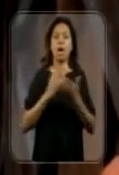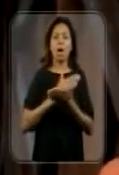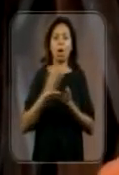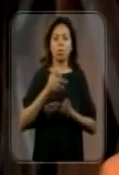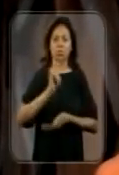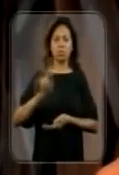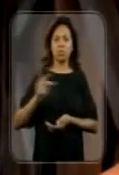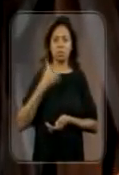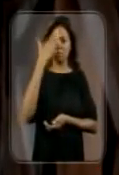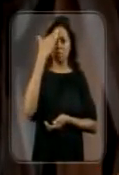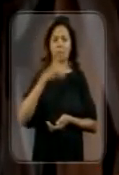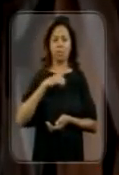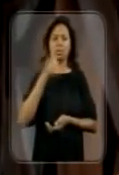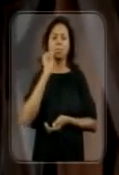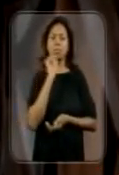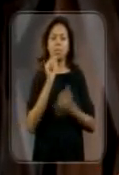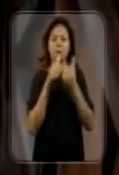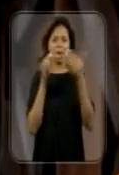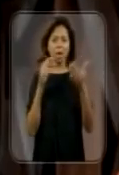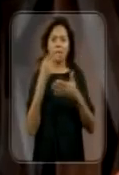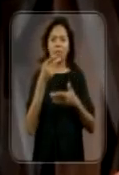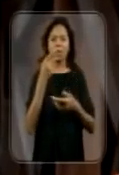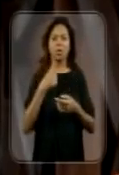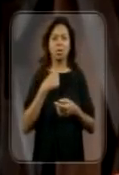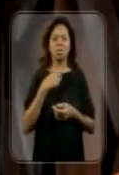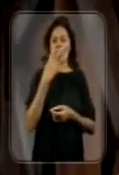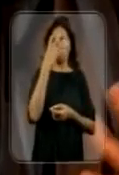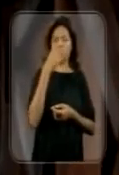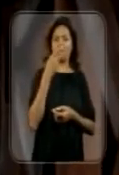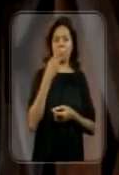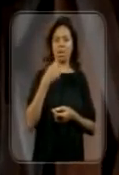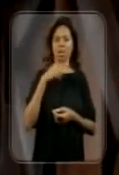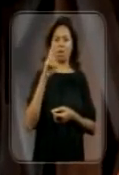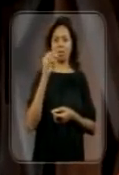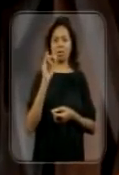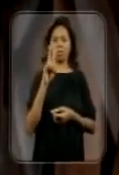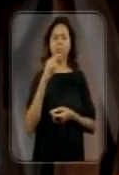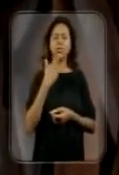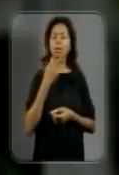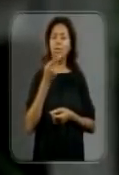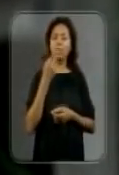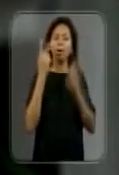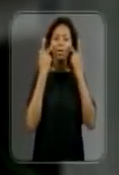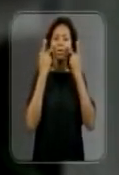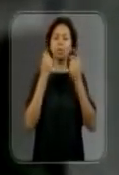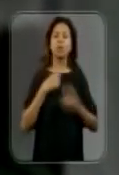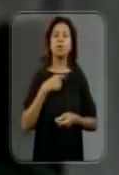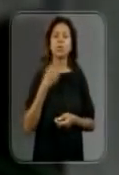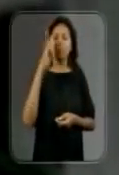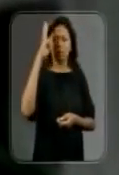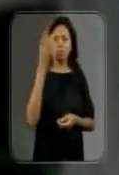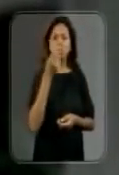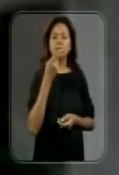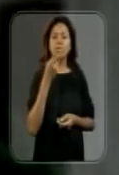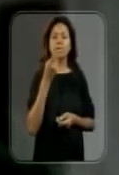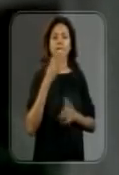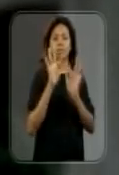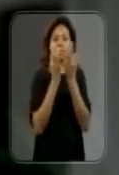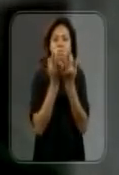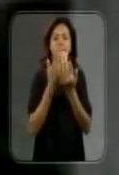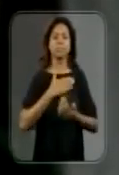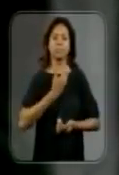que eu tenho alguns professores sabem que minha mãe deixou aberto, eu não tenho vergonha de falar que eu sou. Então eu decidi contar para